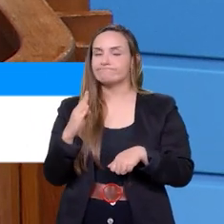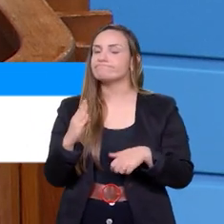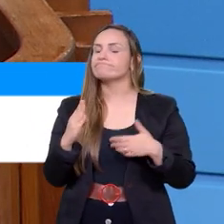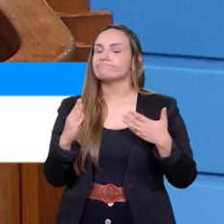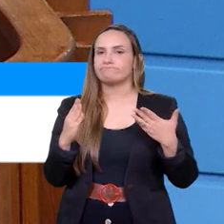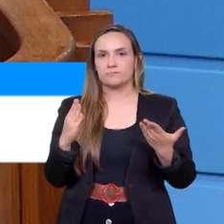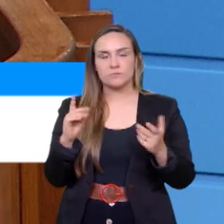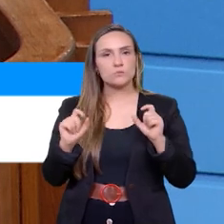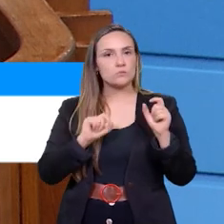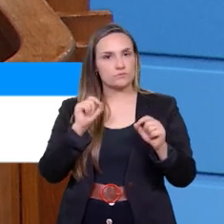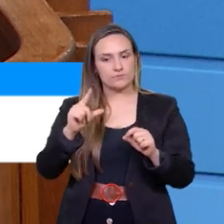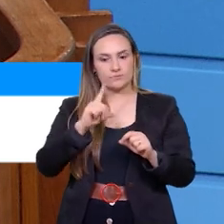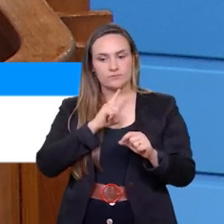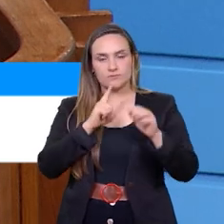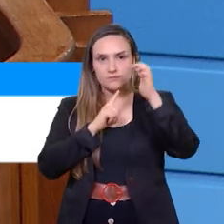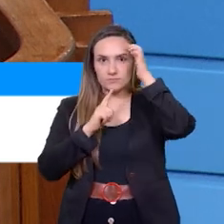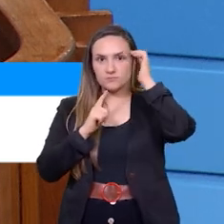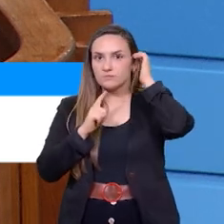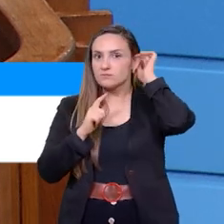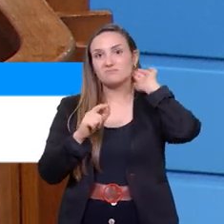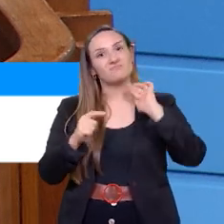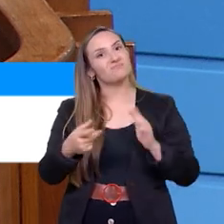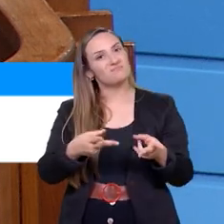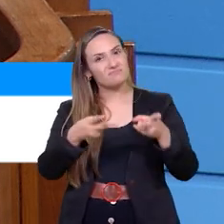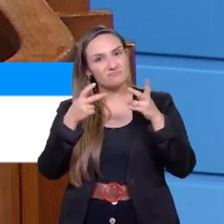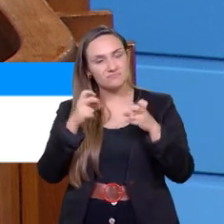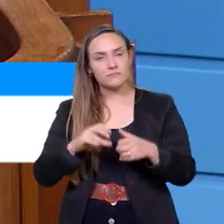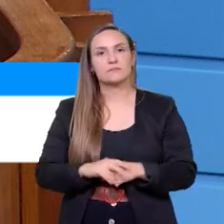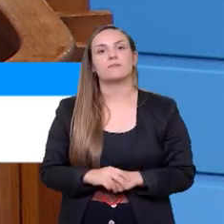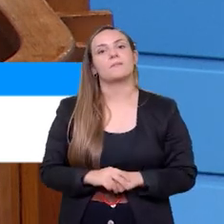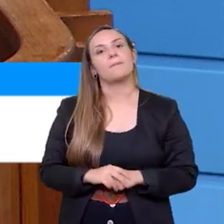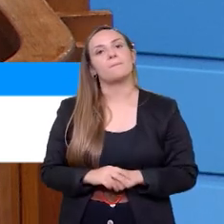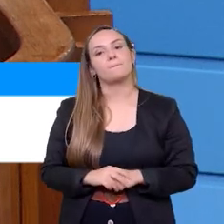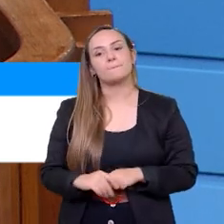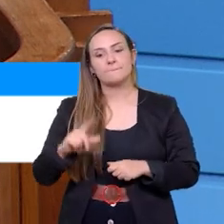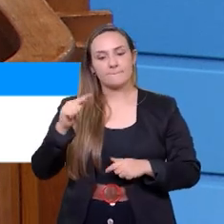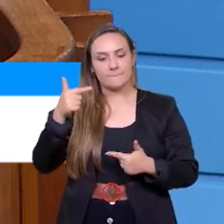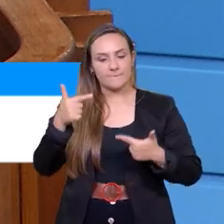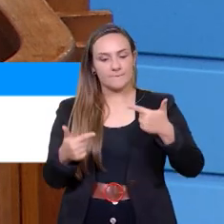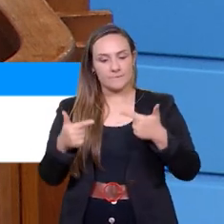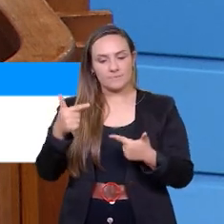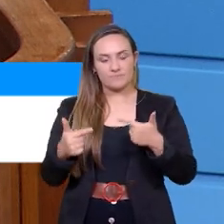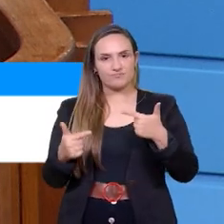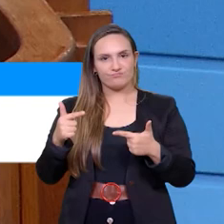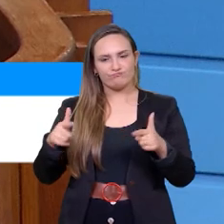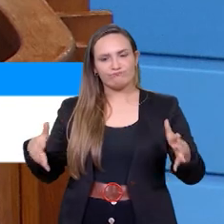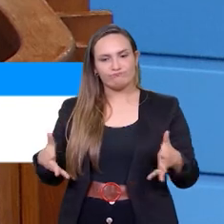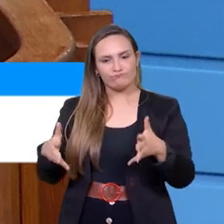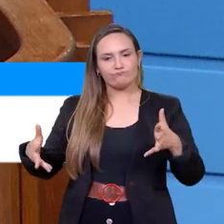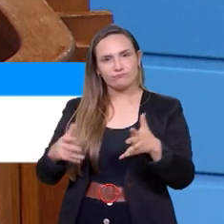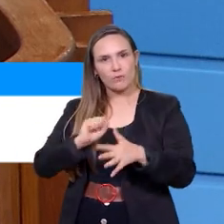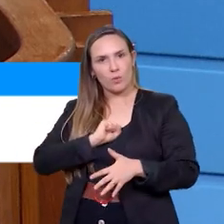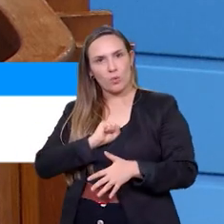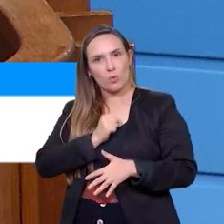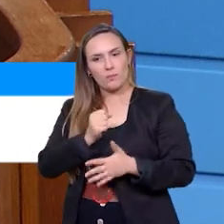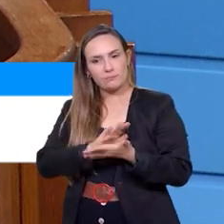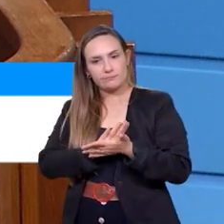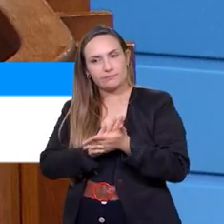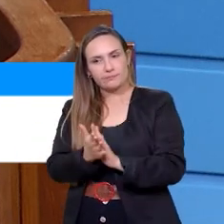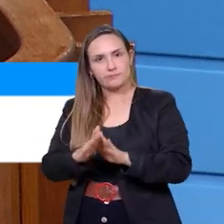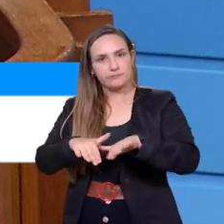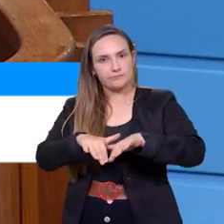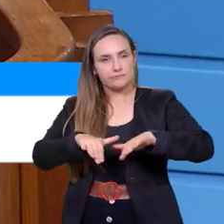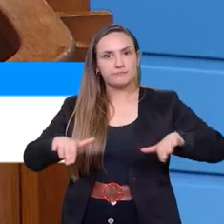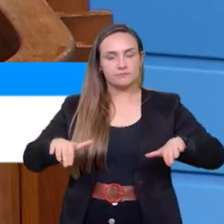racial no Brasil pelo contrário o que nós tivemos e vimos foi políticas que estimularam